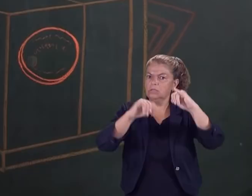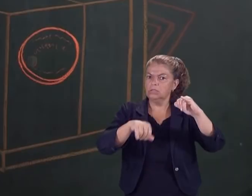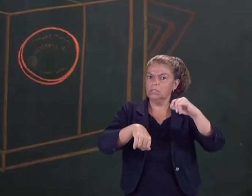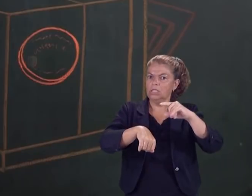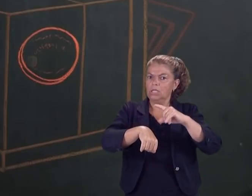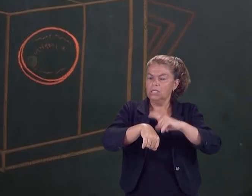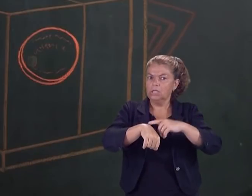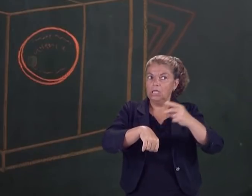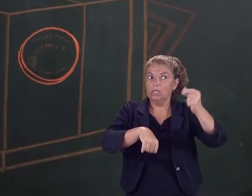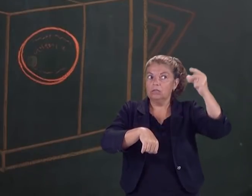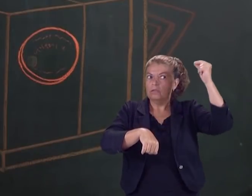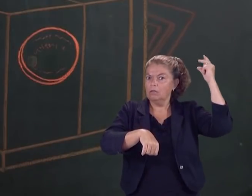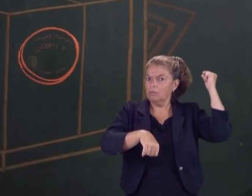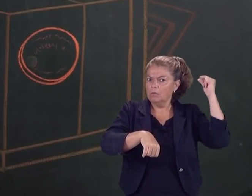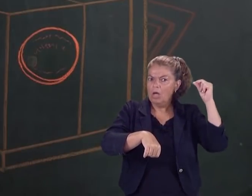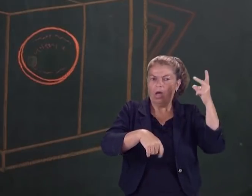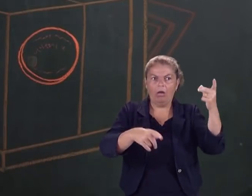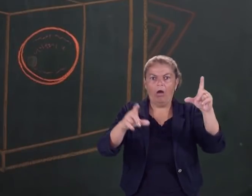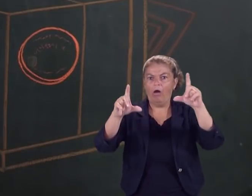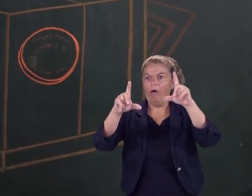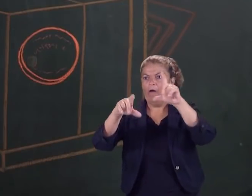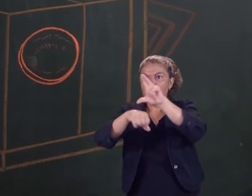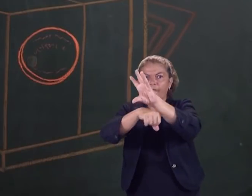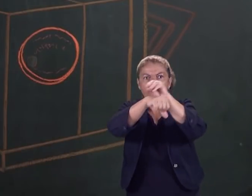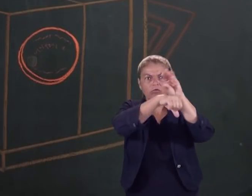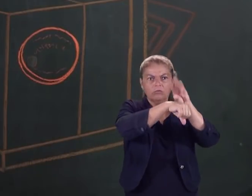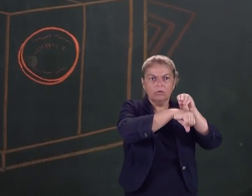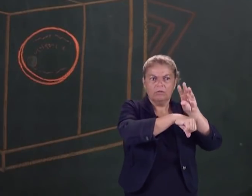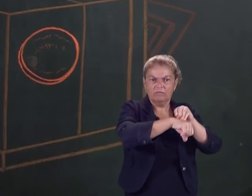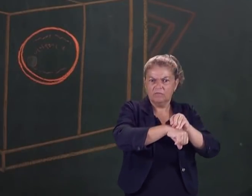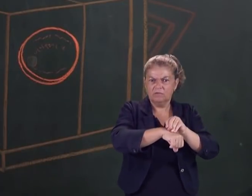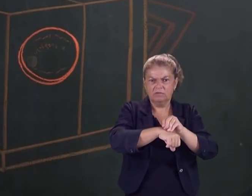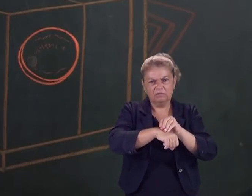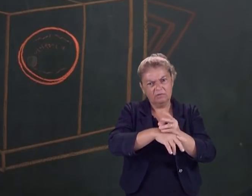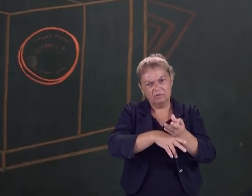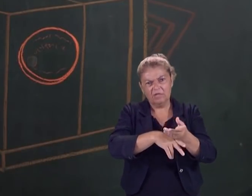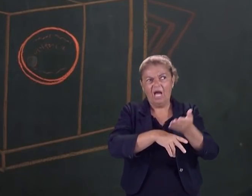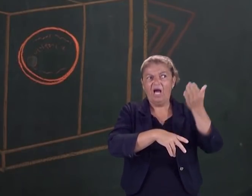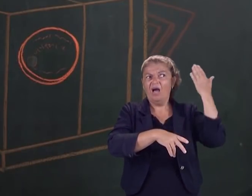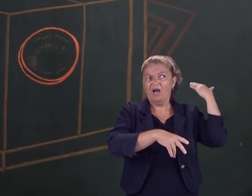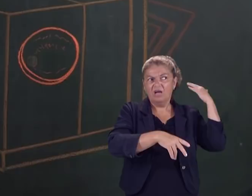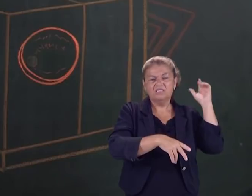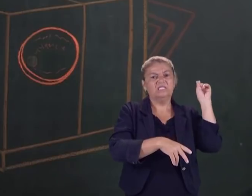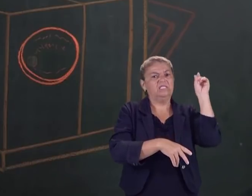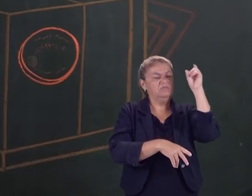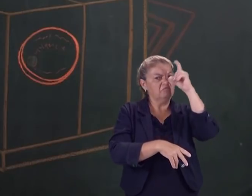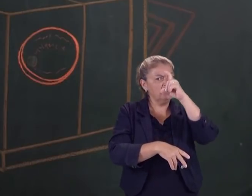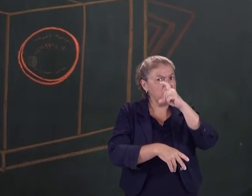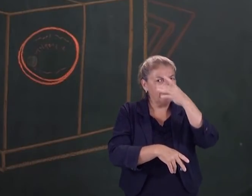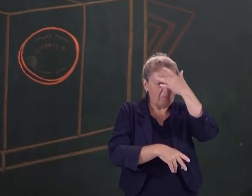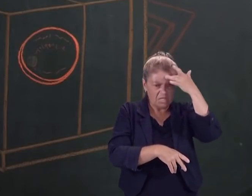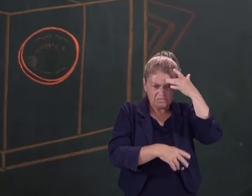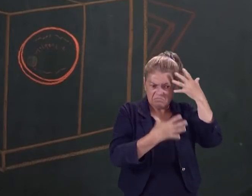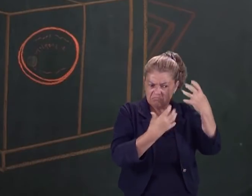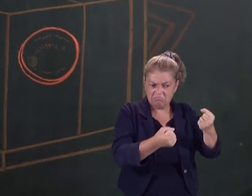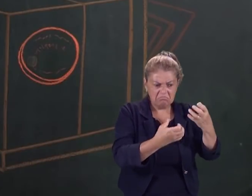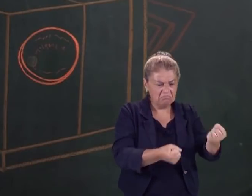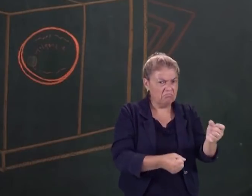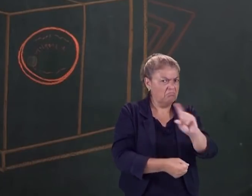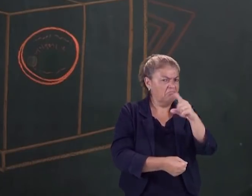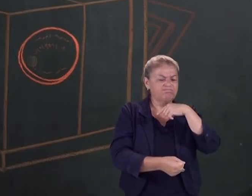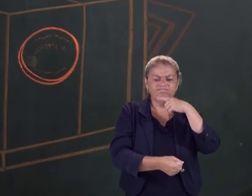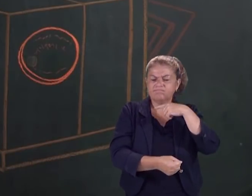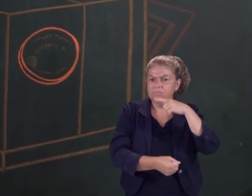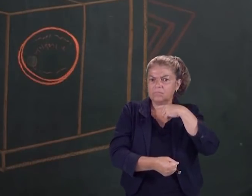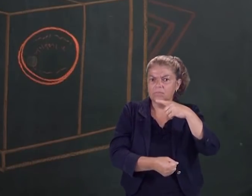muito tempo a fotografia não foi assim necessariamente uma linguagem artística muito bem aceita. Pensando no contexto histórico